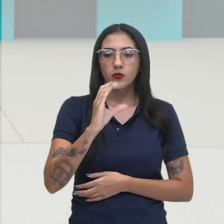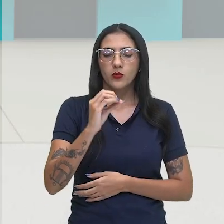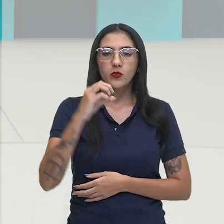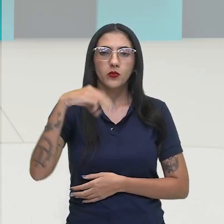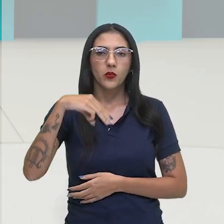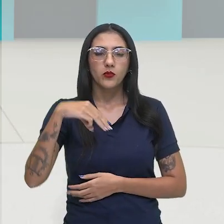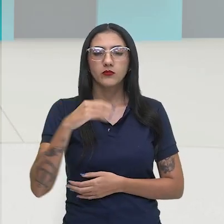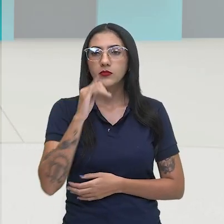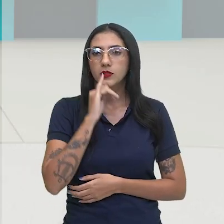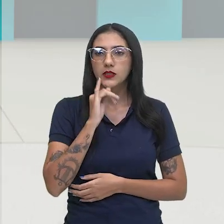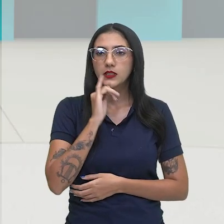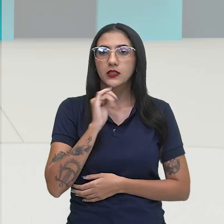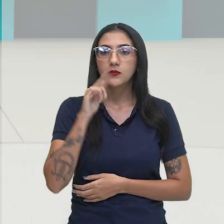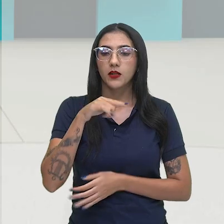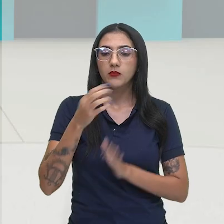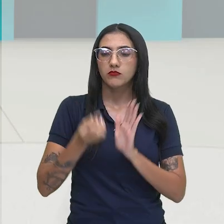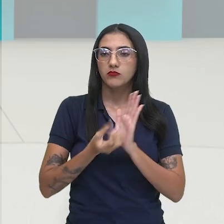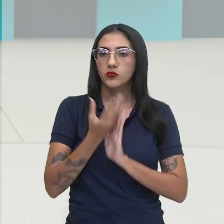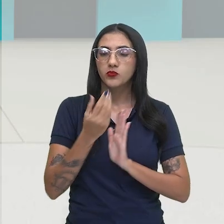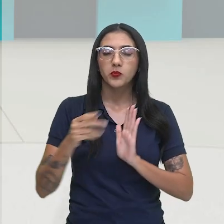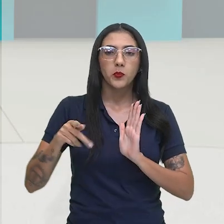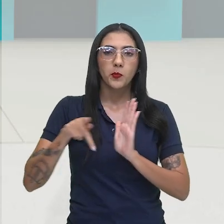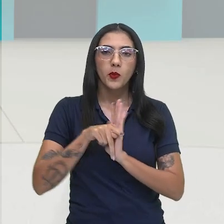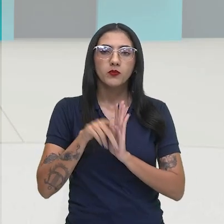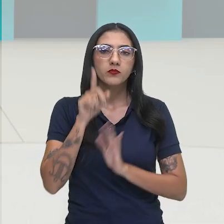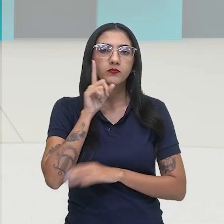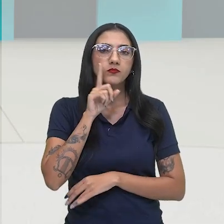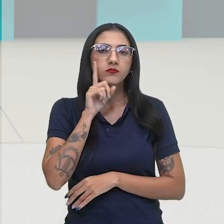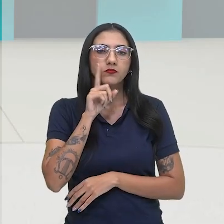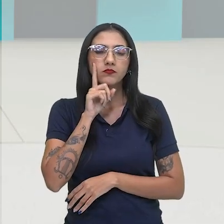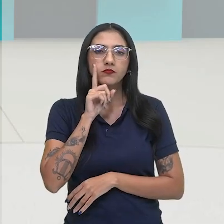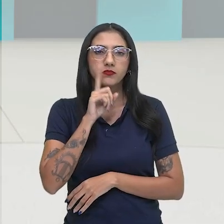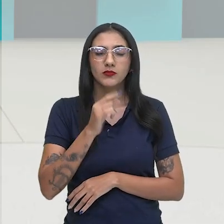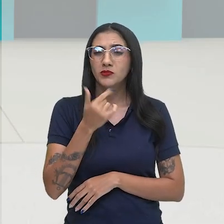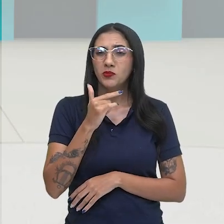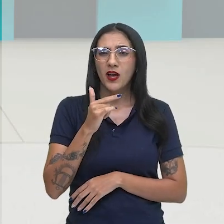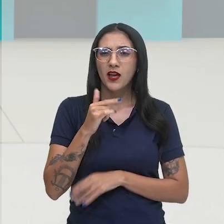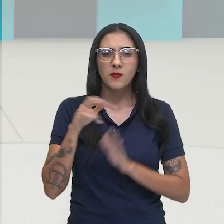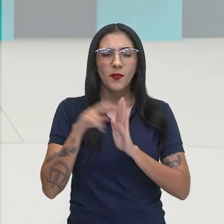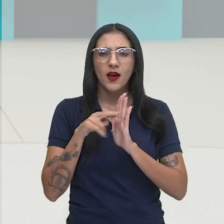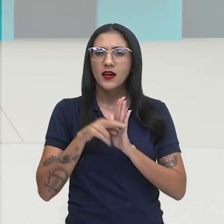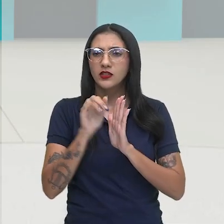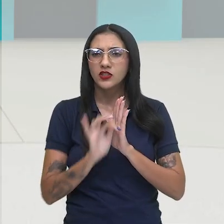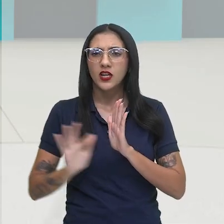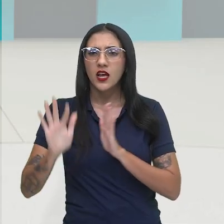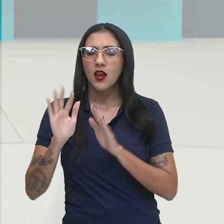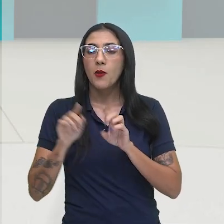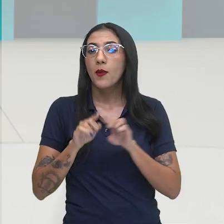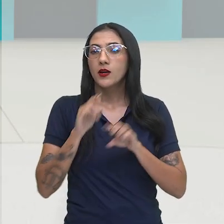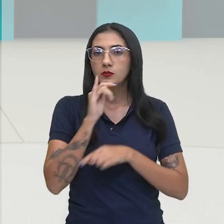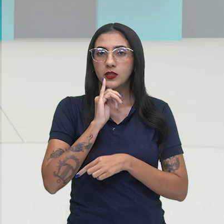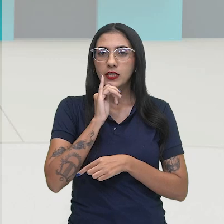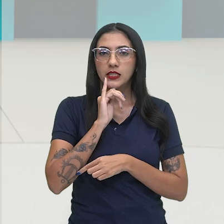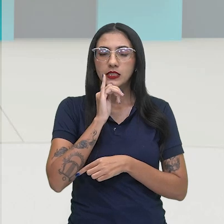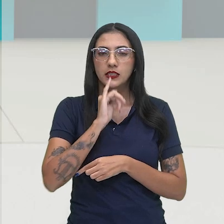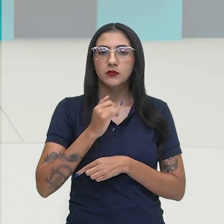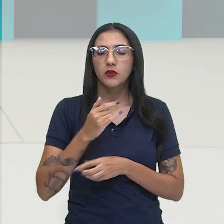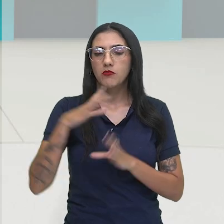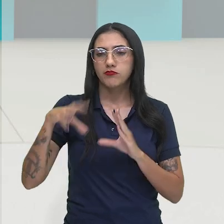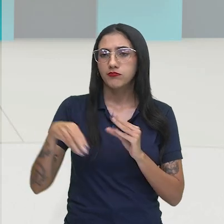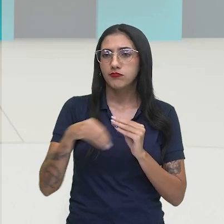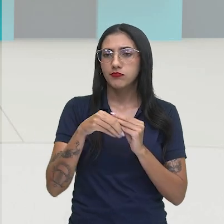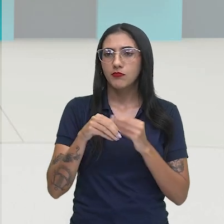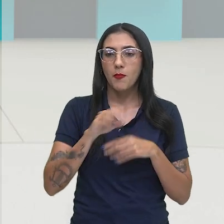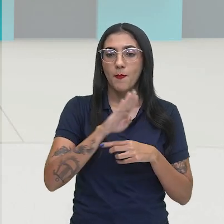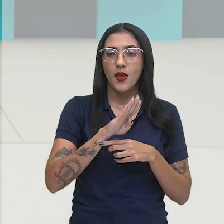uma página de origem americana, tá? Não é uma regra geral, mas eles não têm, por exemplo, como nós precisamos colocar aqui